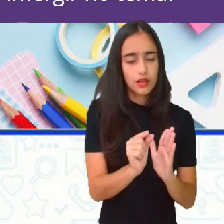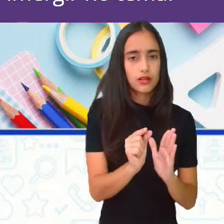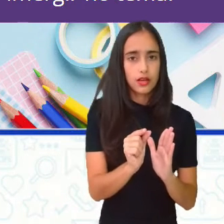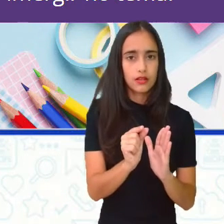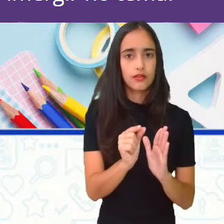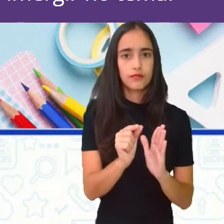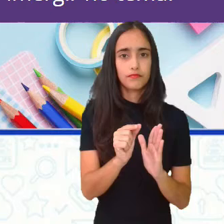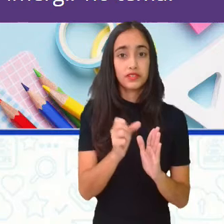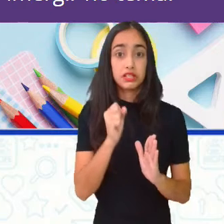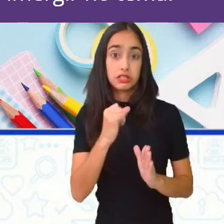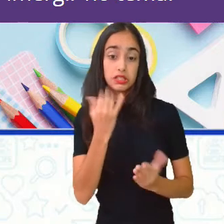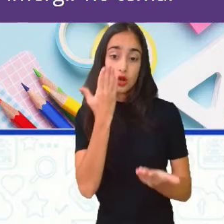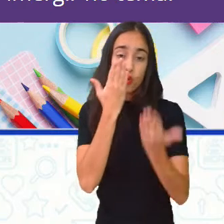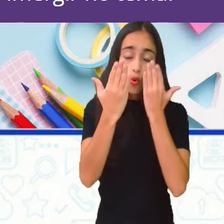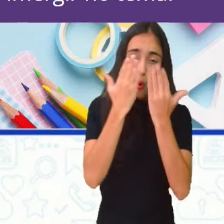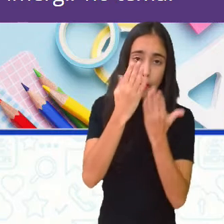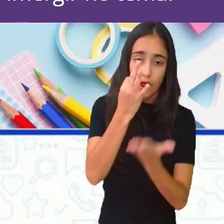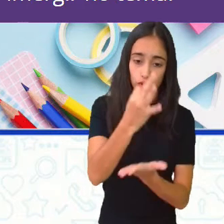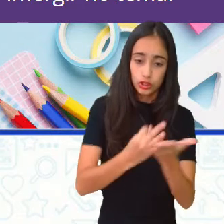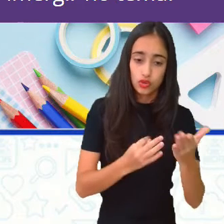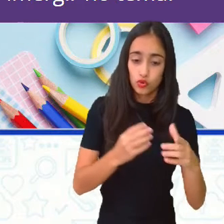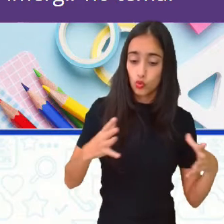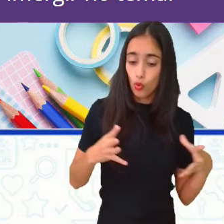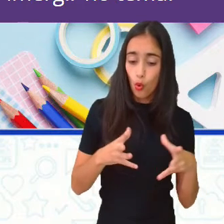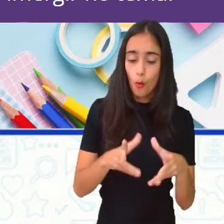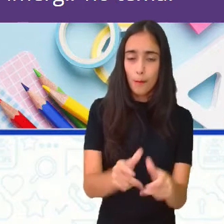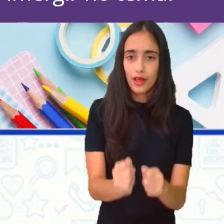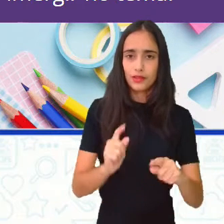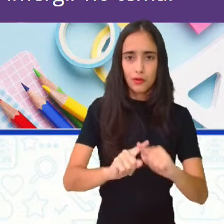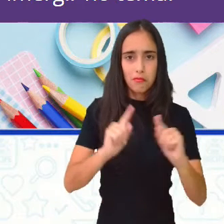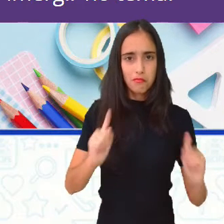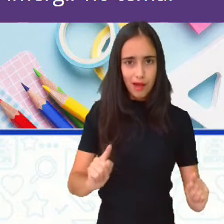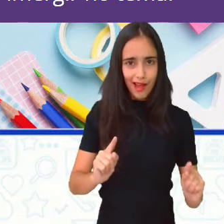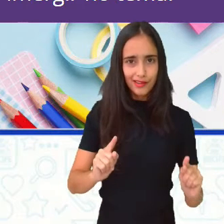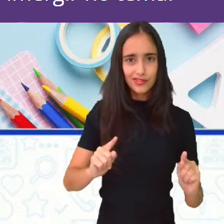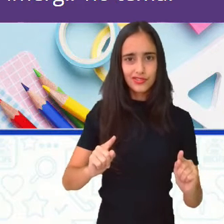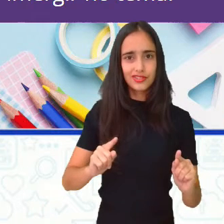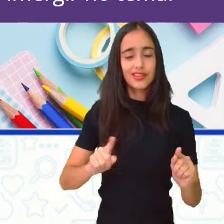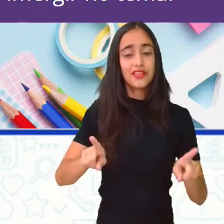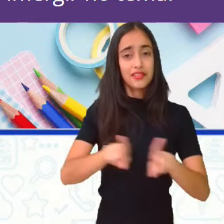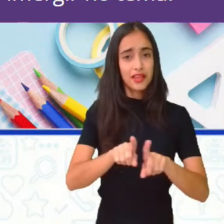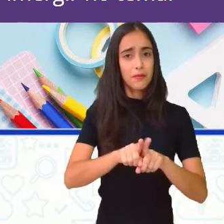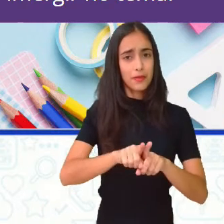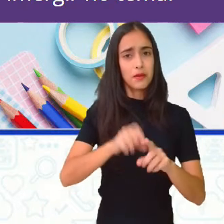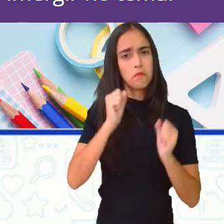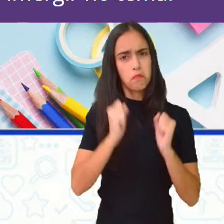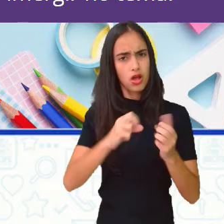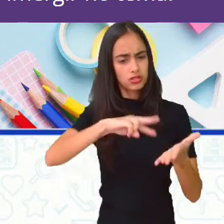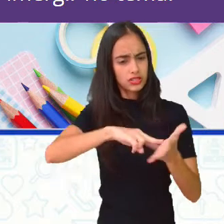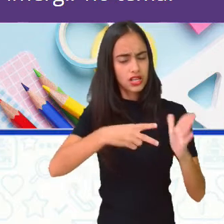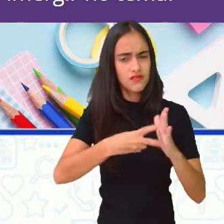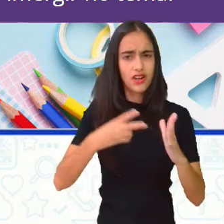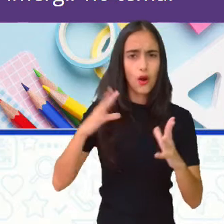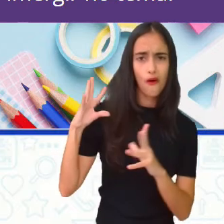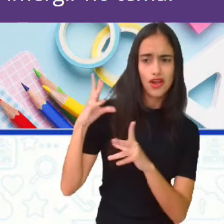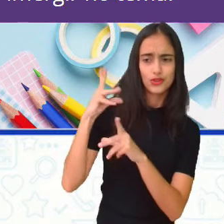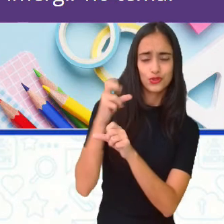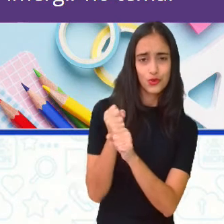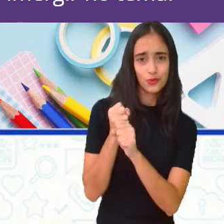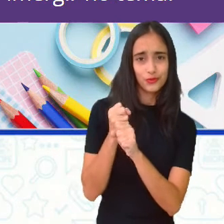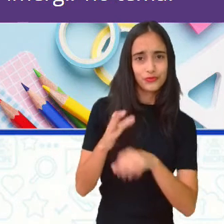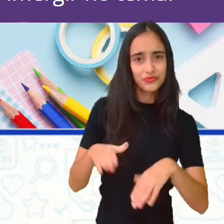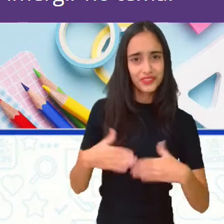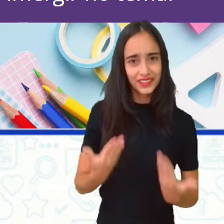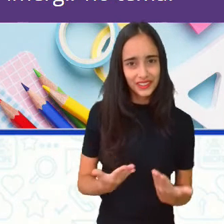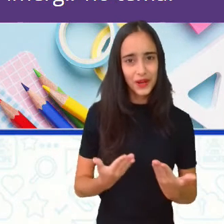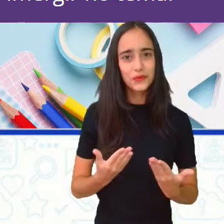texto todo, tá? Mas funciona como resumo. Então, nessa partezinha, aparece logo